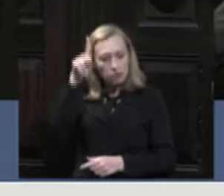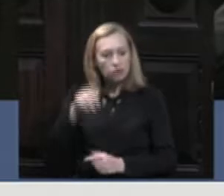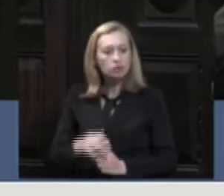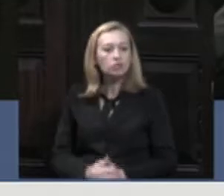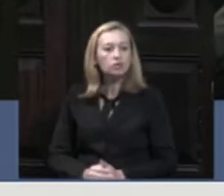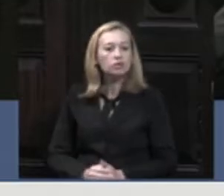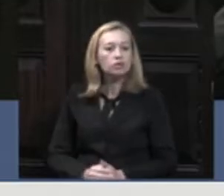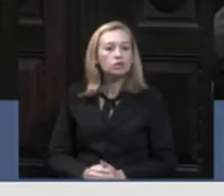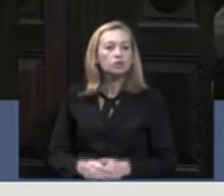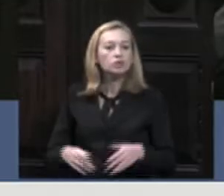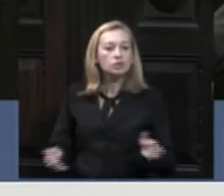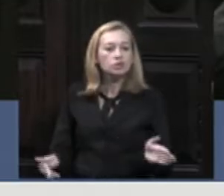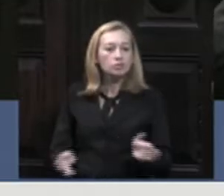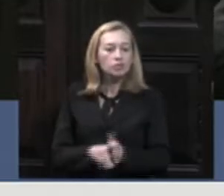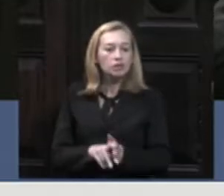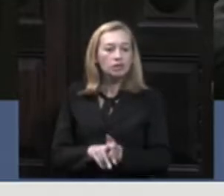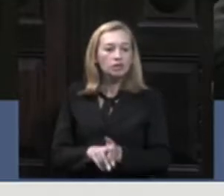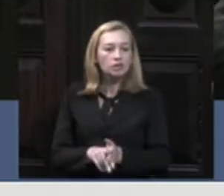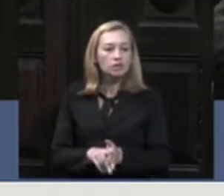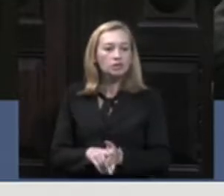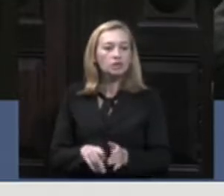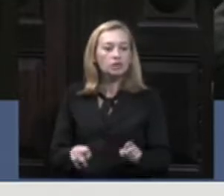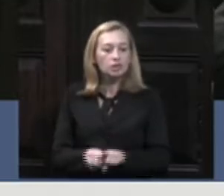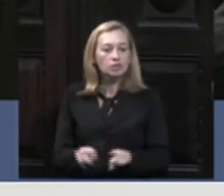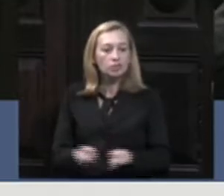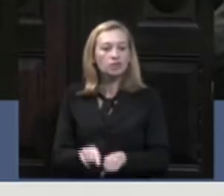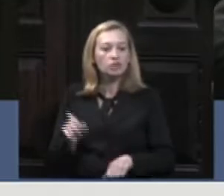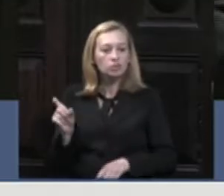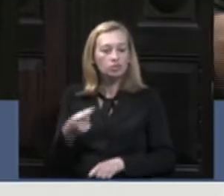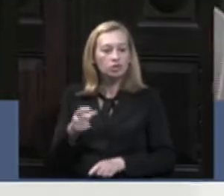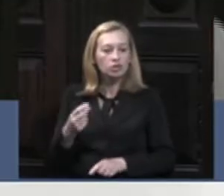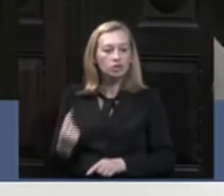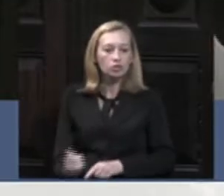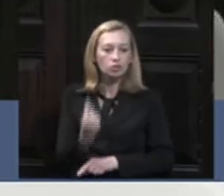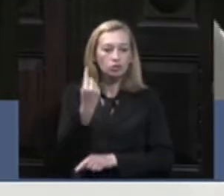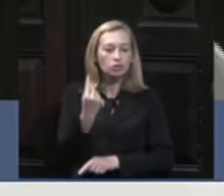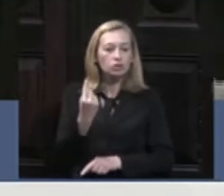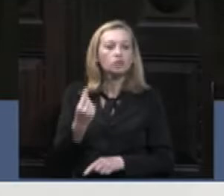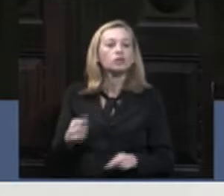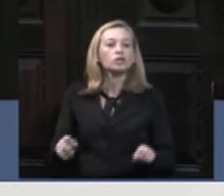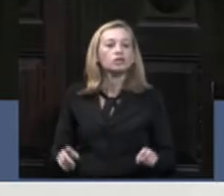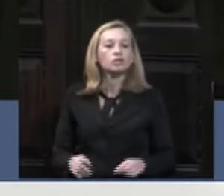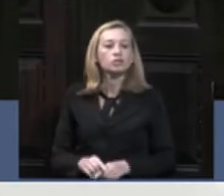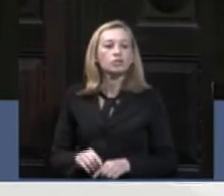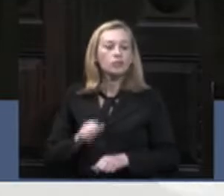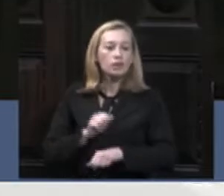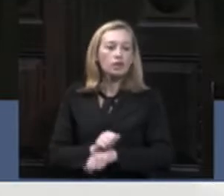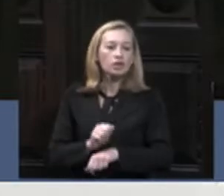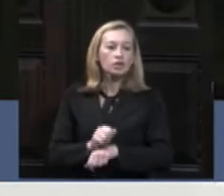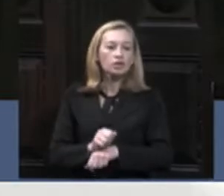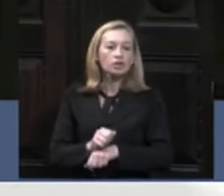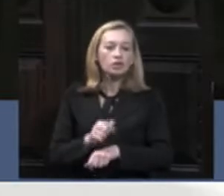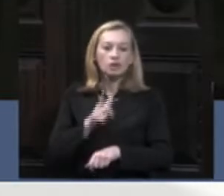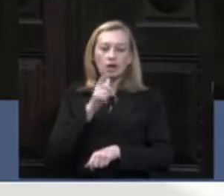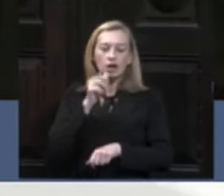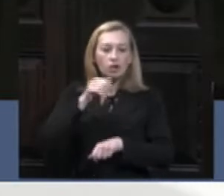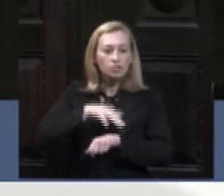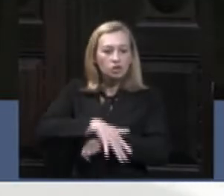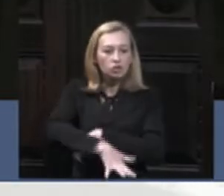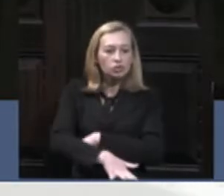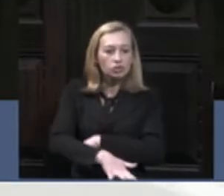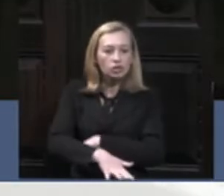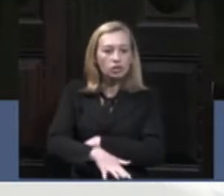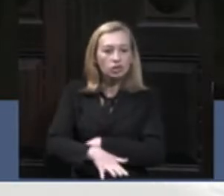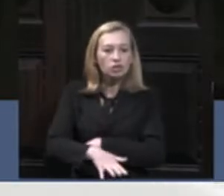do anexo da lei do bilhete único. Tanto Cachoeiras de Macacu quanto